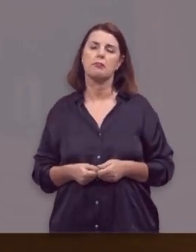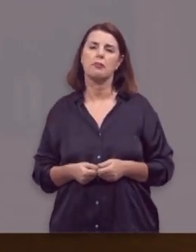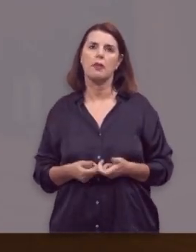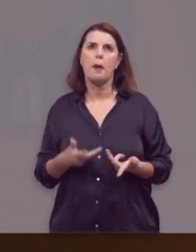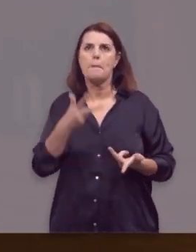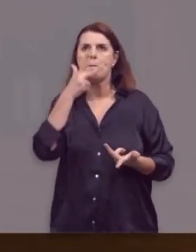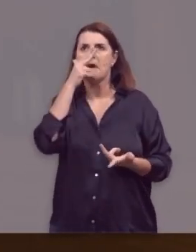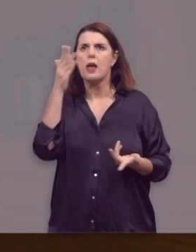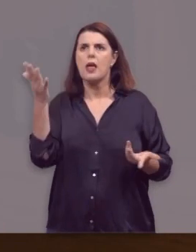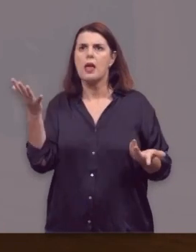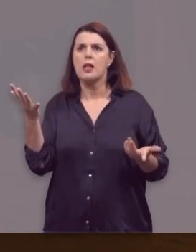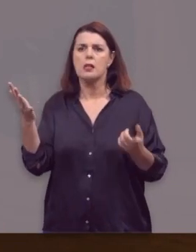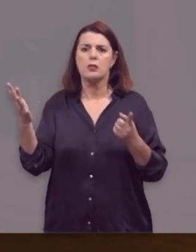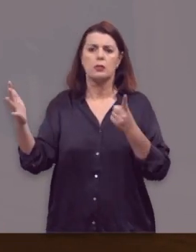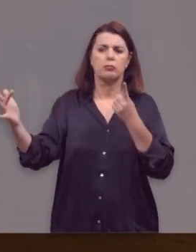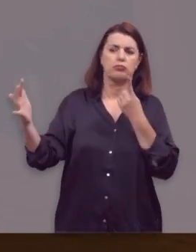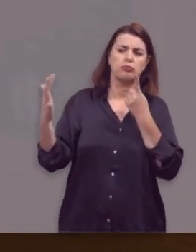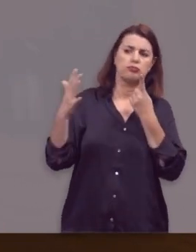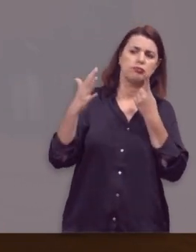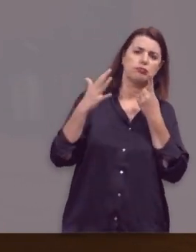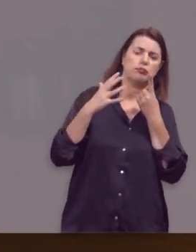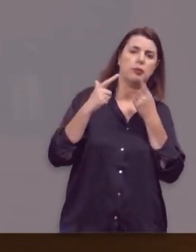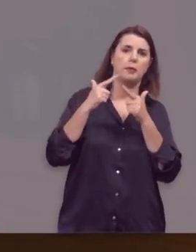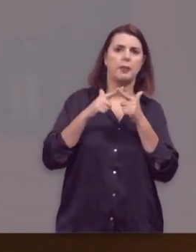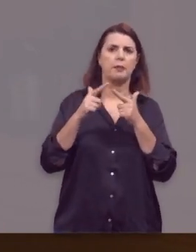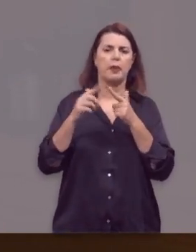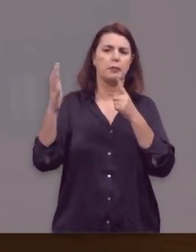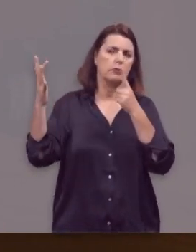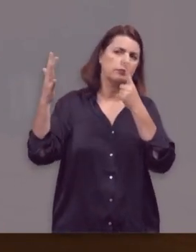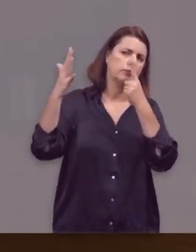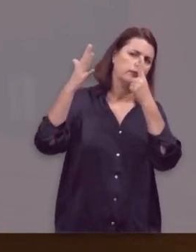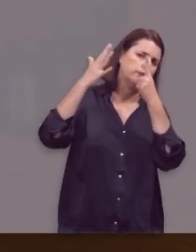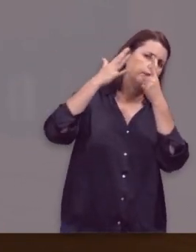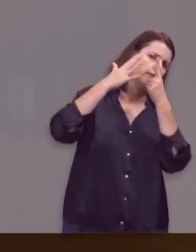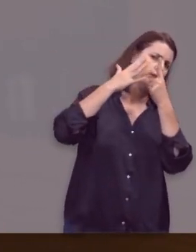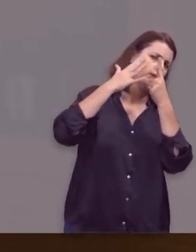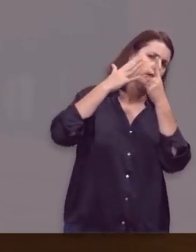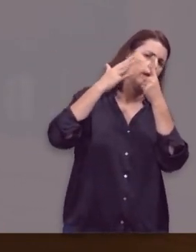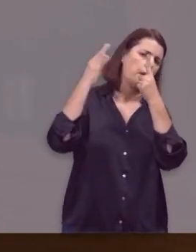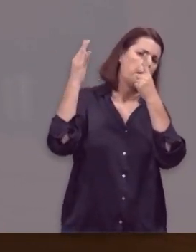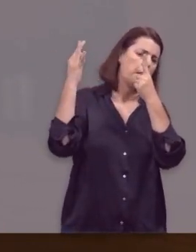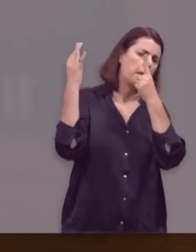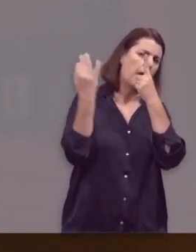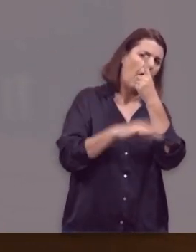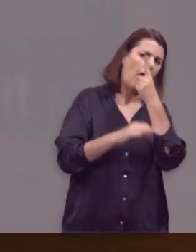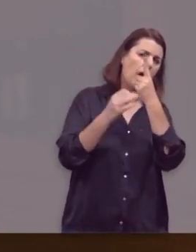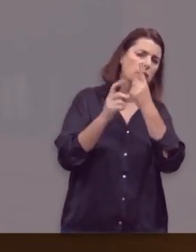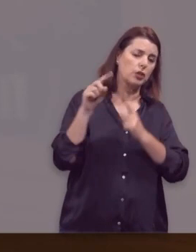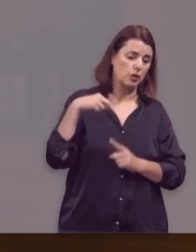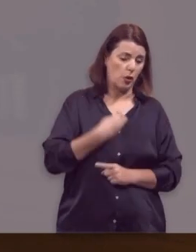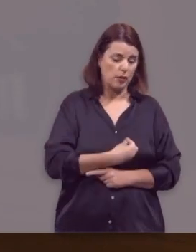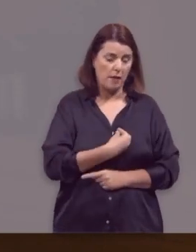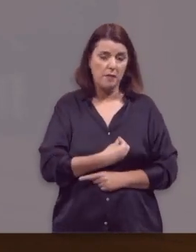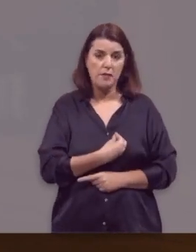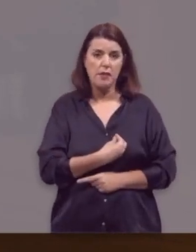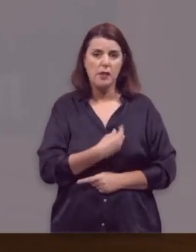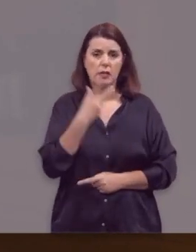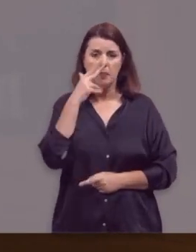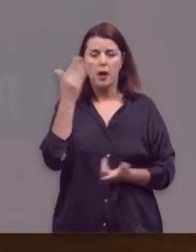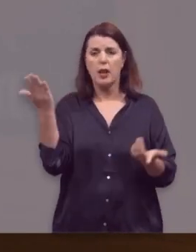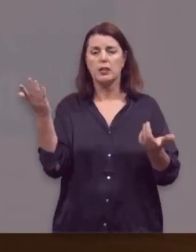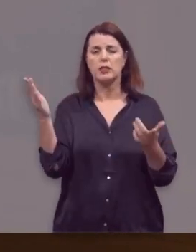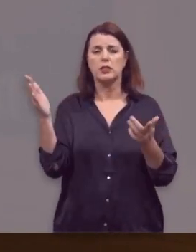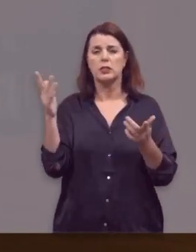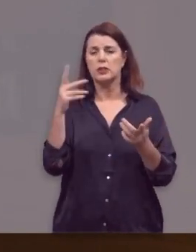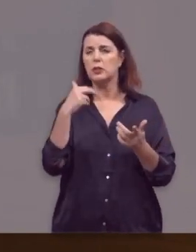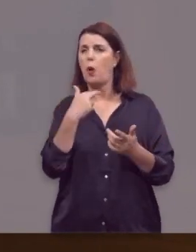Parece que o mar se agiganta, que as ondas ficam revoltas, que o vento nos fuzila e que o barco frágil da nossa vida é empurrado de um